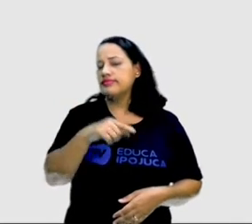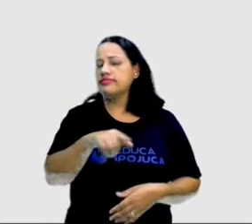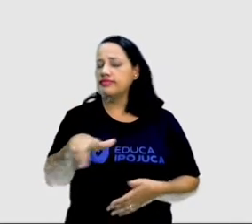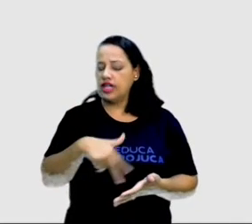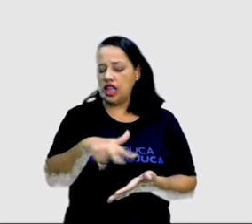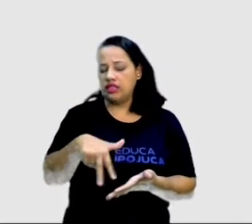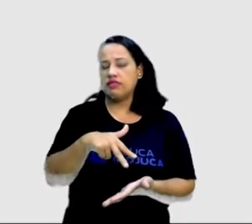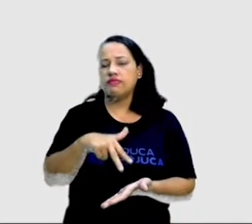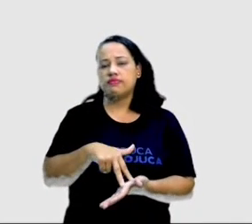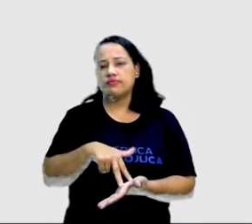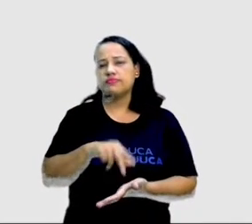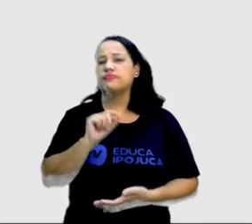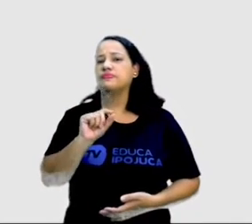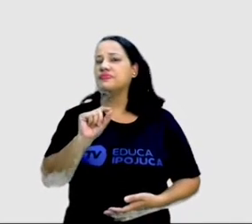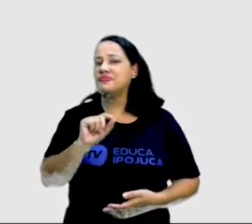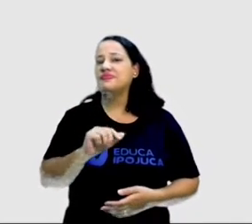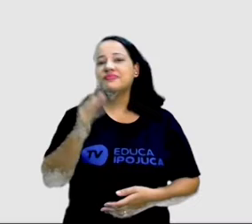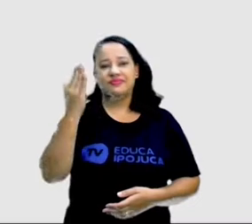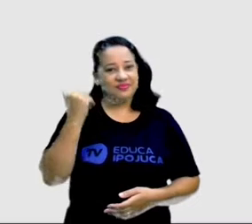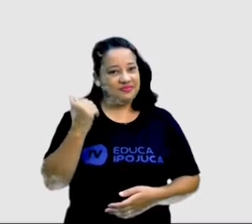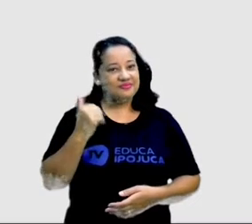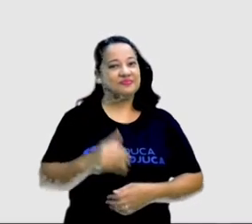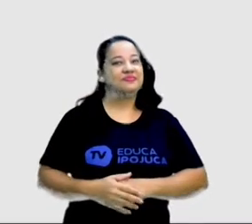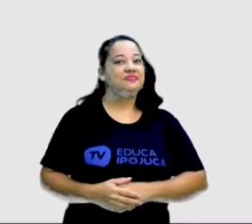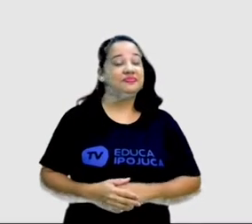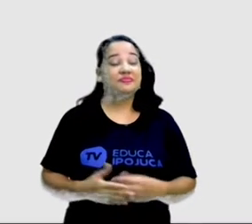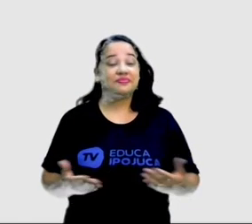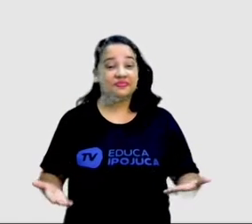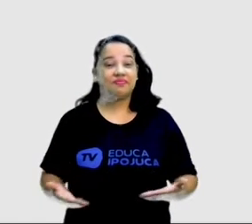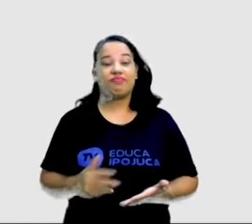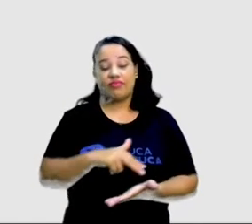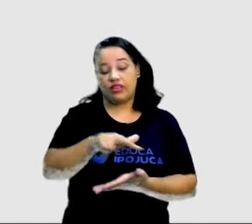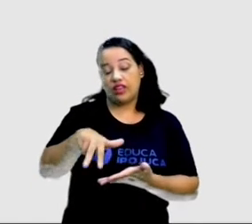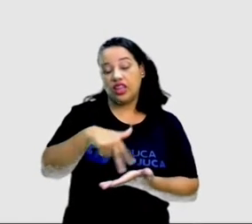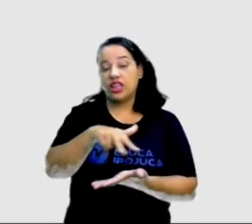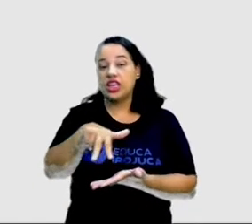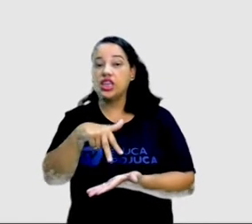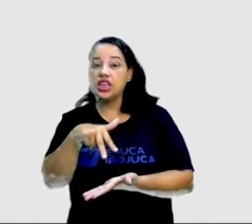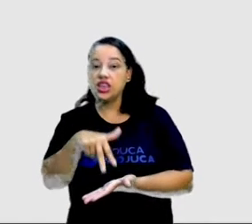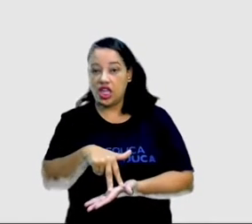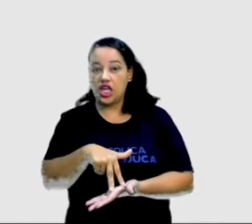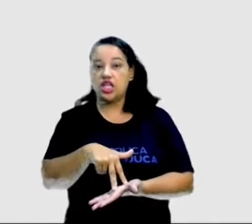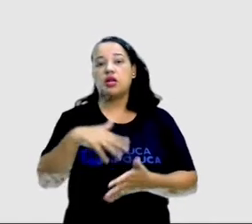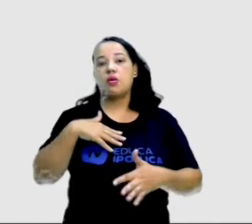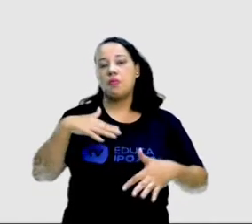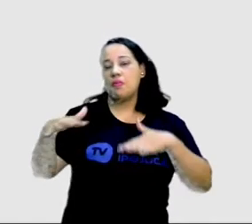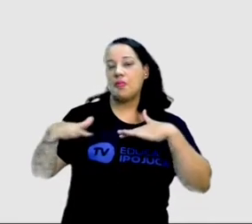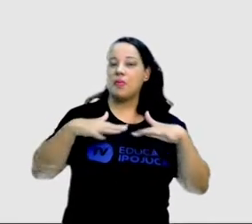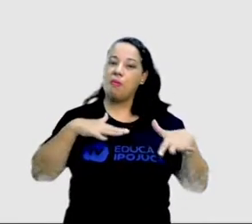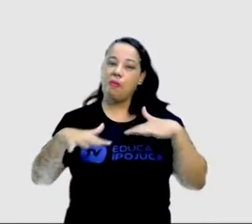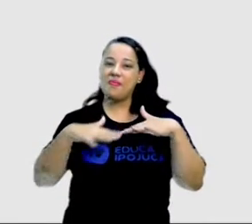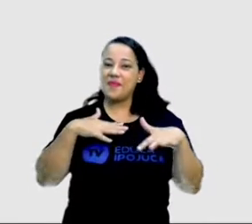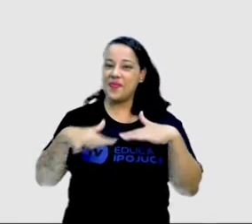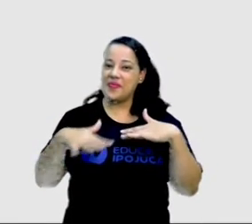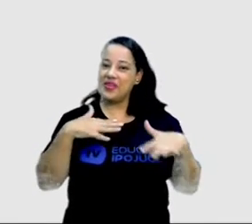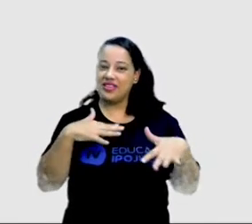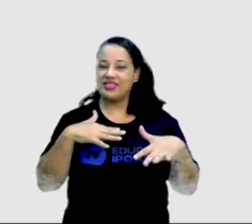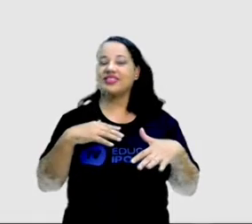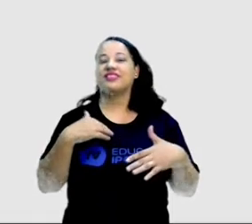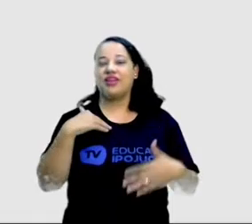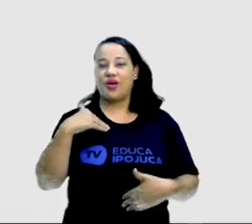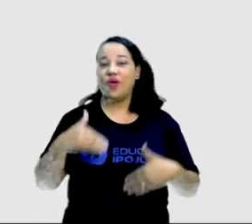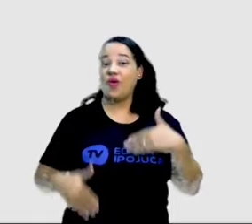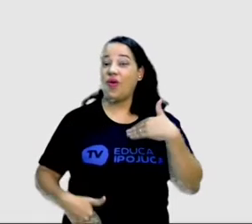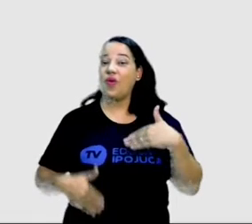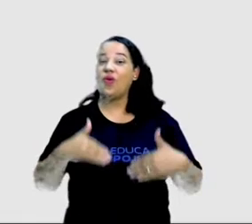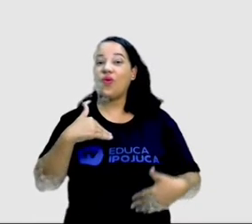dança? Sabem? Bom, a dança, criança, é um jeito de se movimentar o corpo